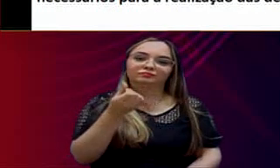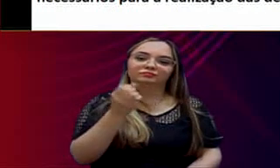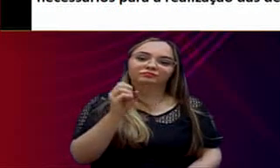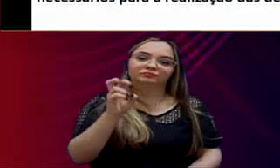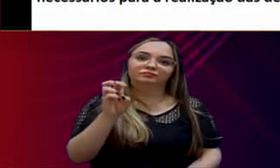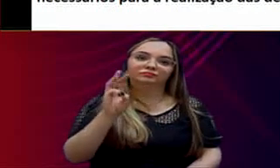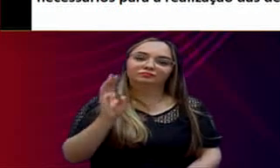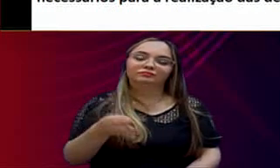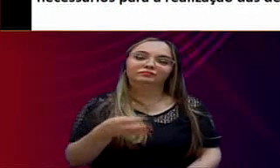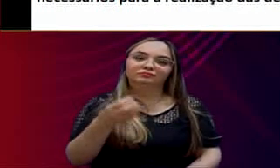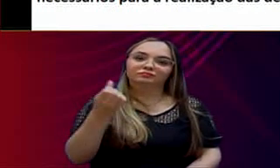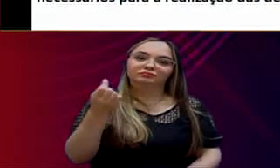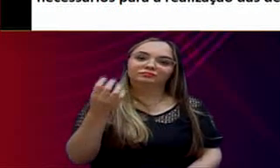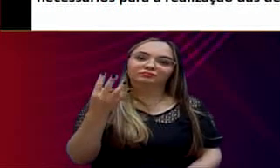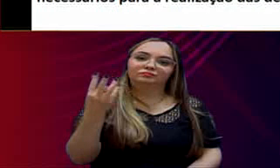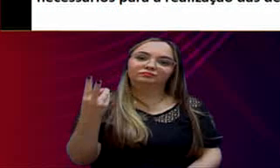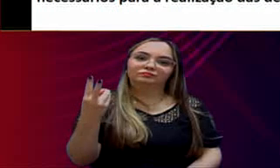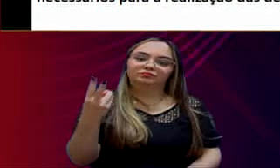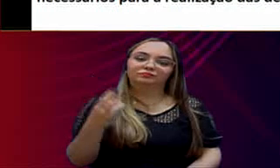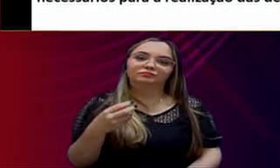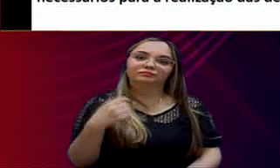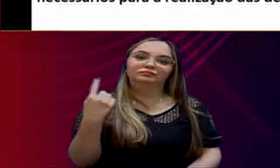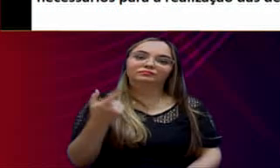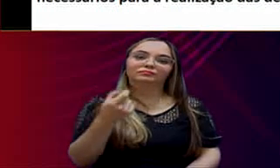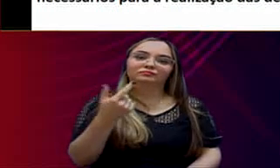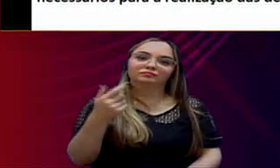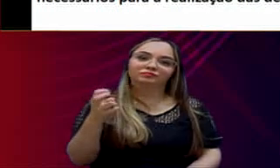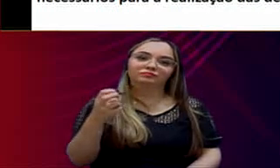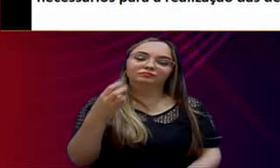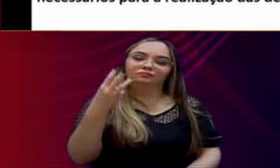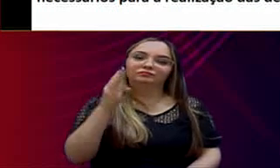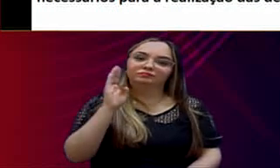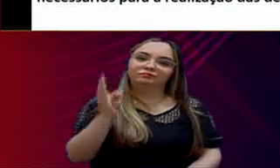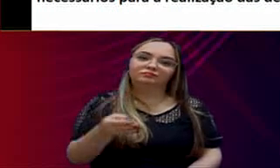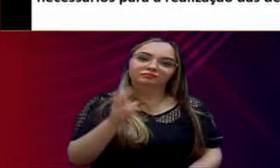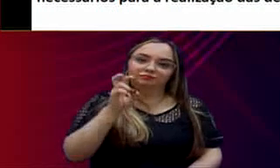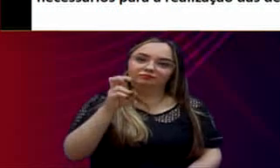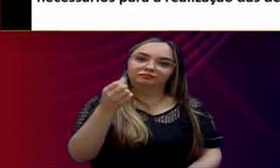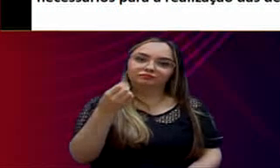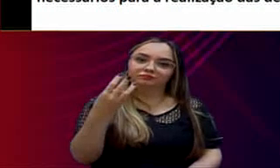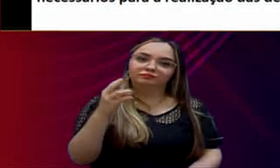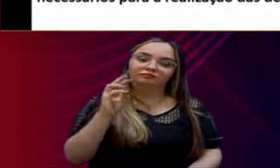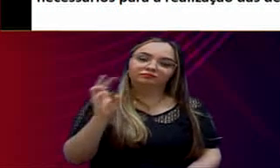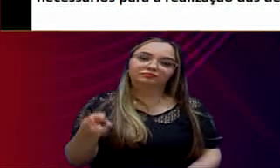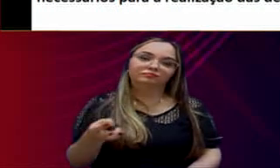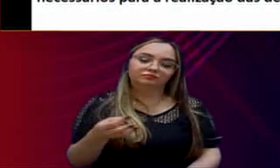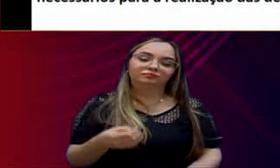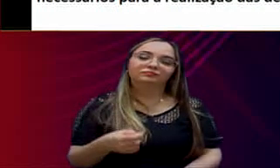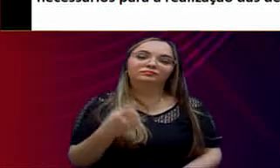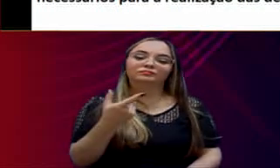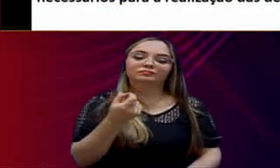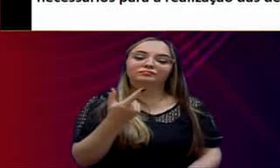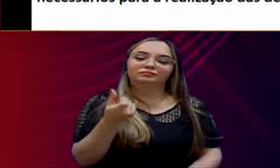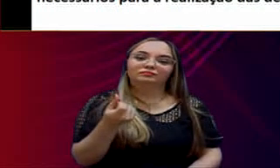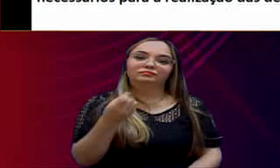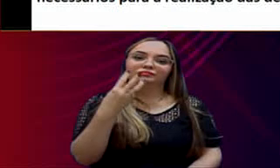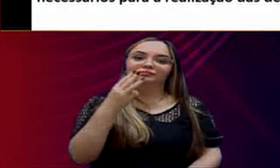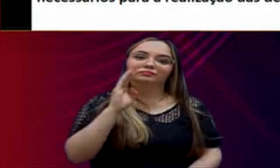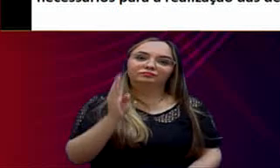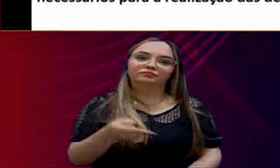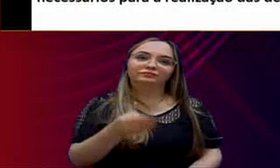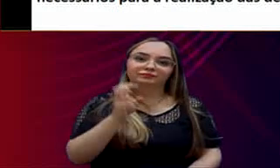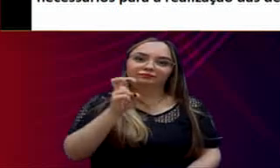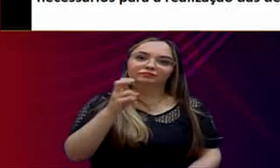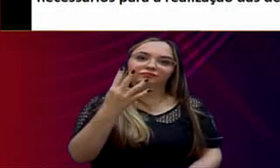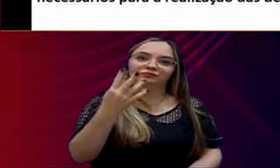milhões 742 em 25 de 3 bilhões 563 milhões 508 em 26 de 3 bilhões